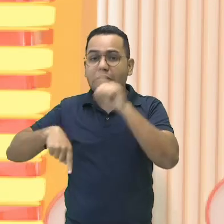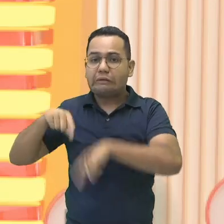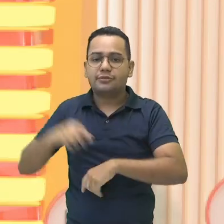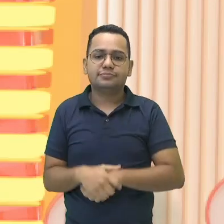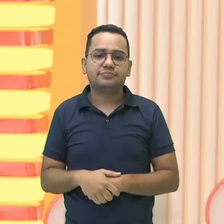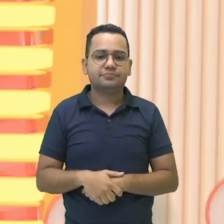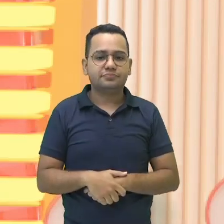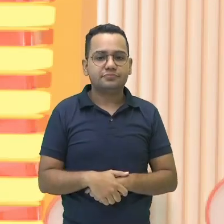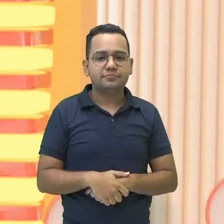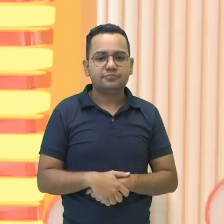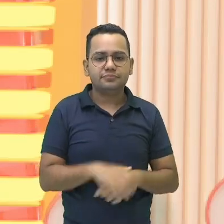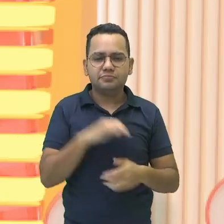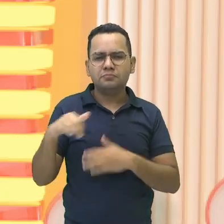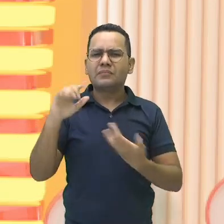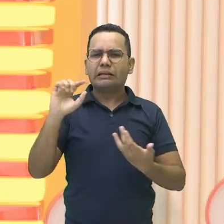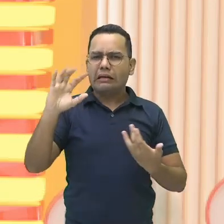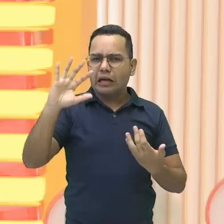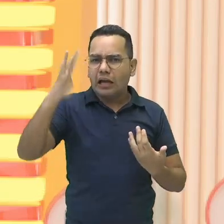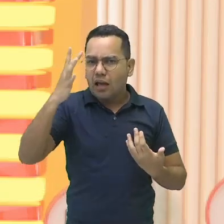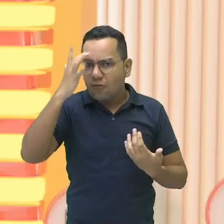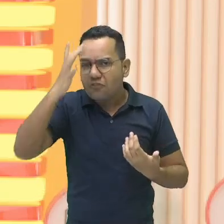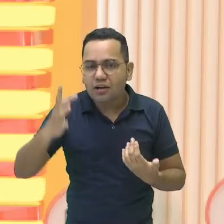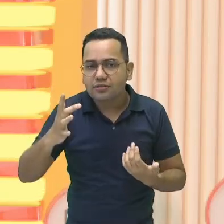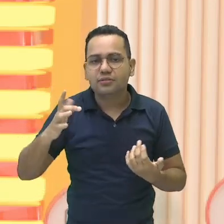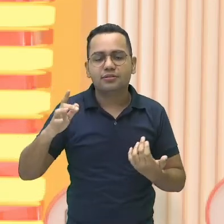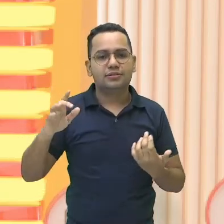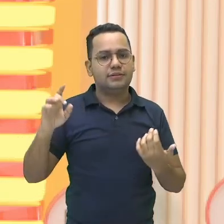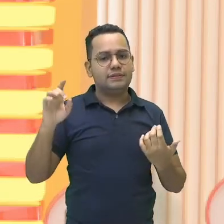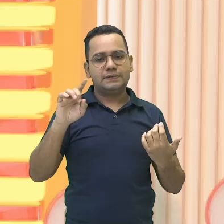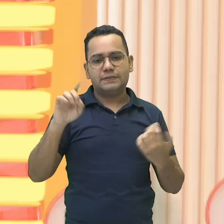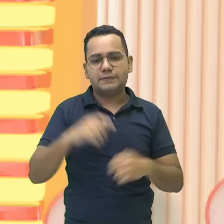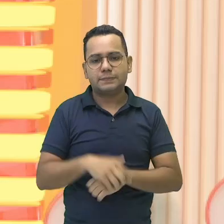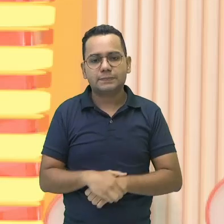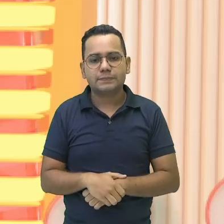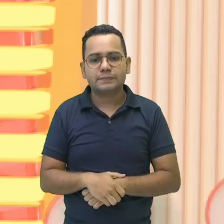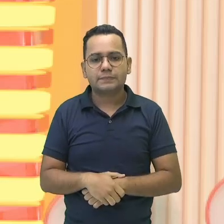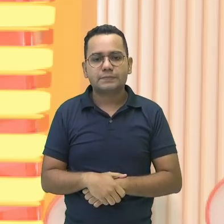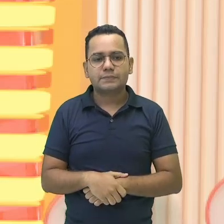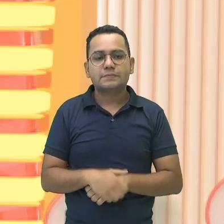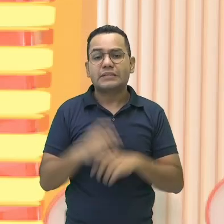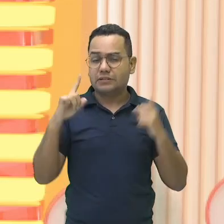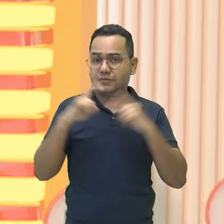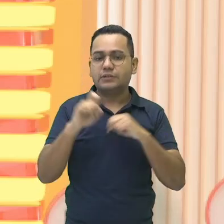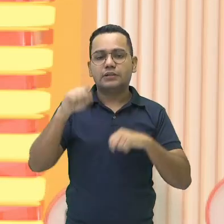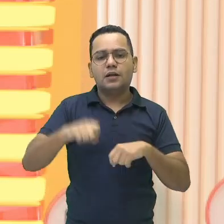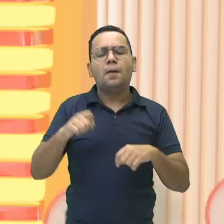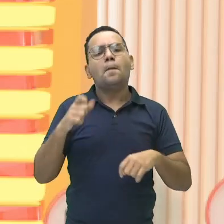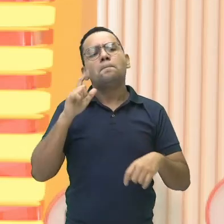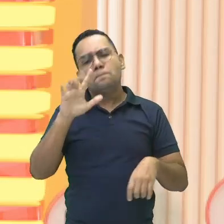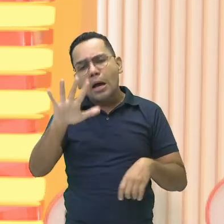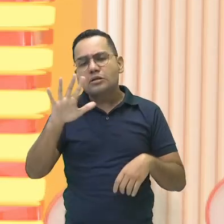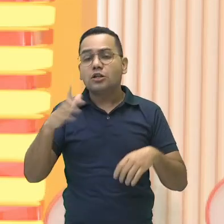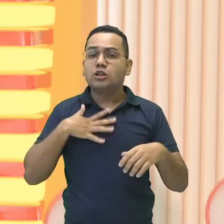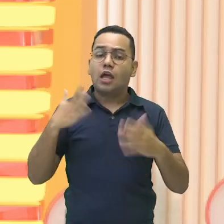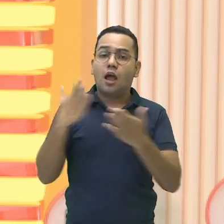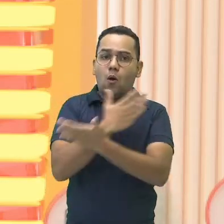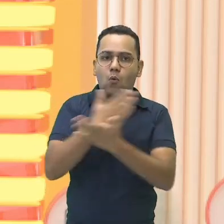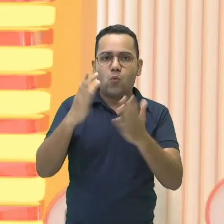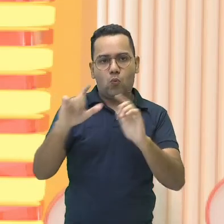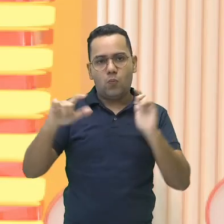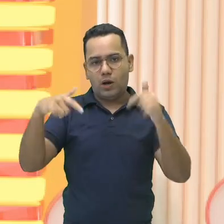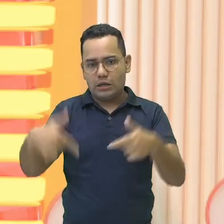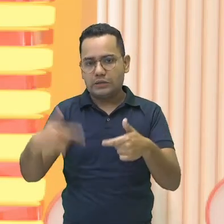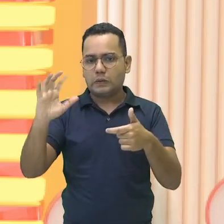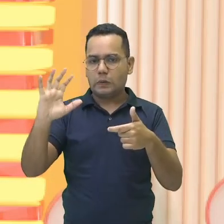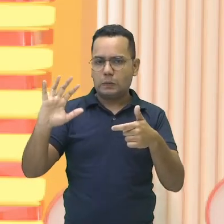né? Muito difícil, mas algumas coisas têm sido feitas aí para tentar minimizar os efeitos negativos da questão de